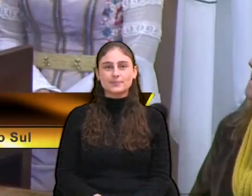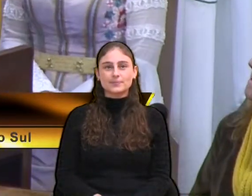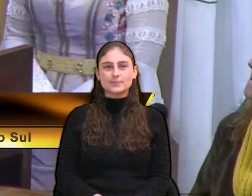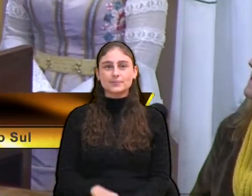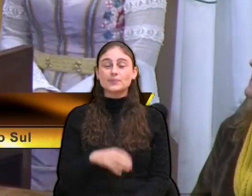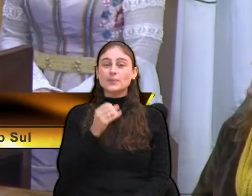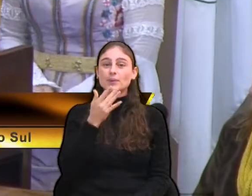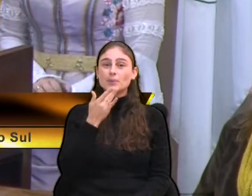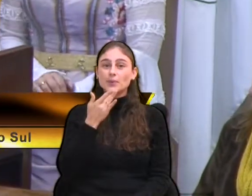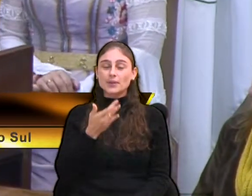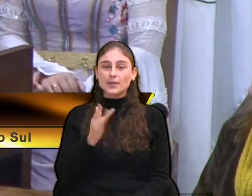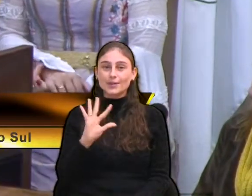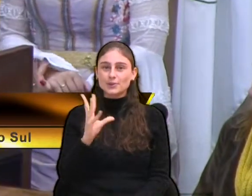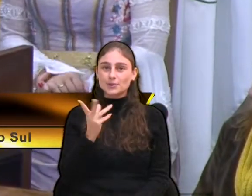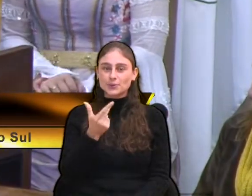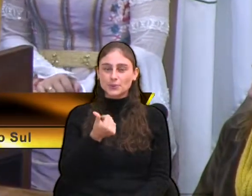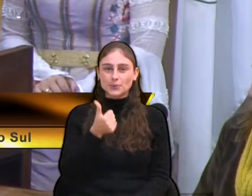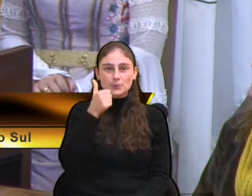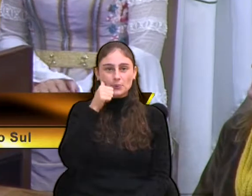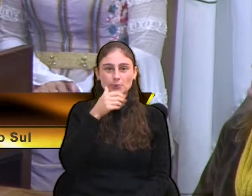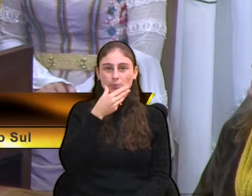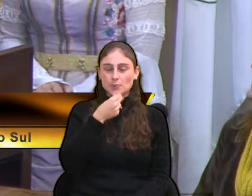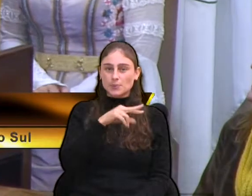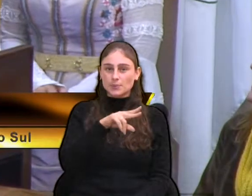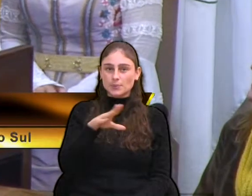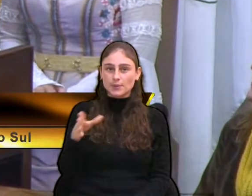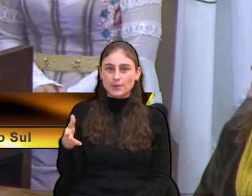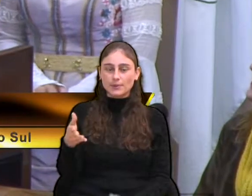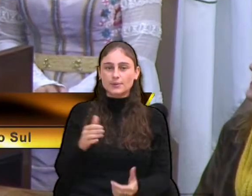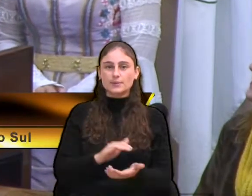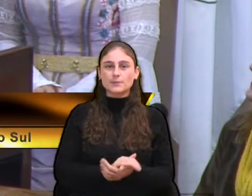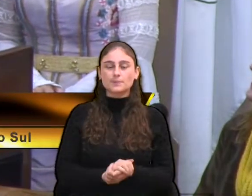Boa tarde a todos e a todas.